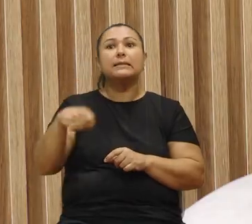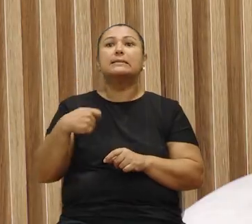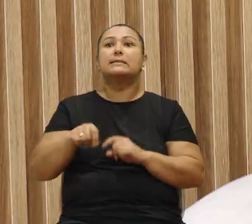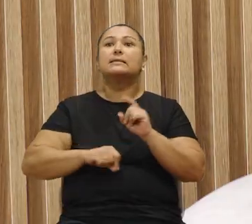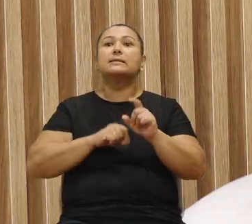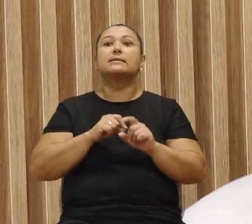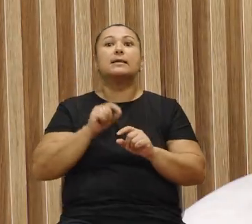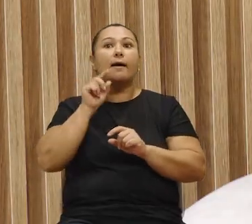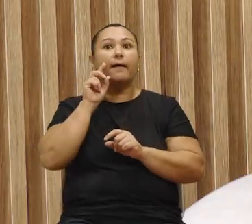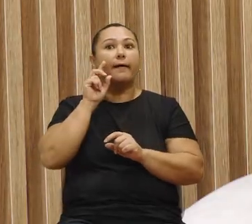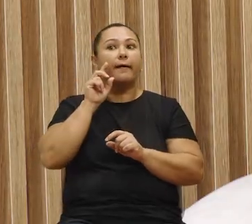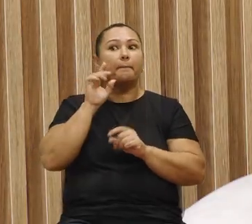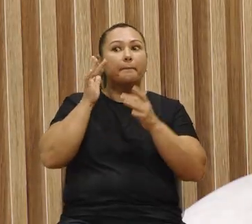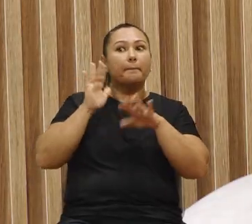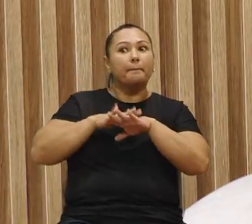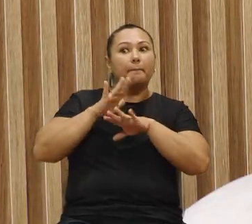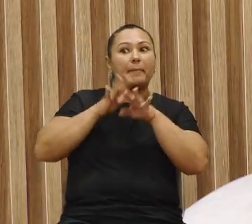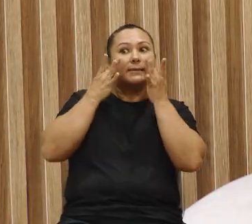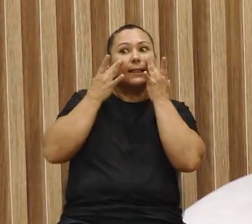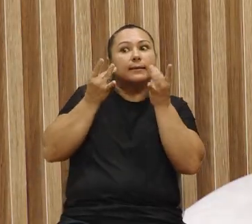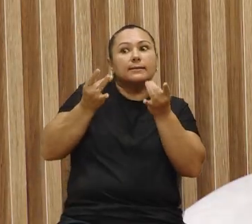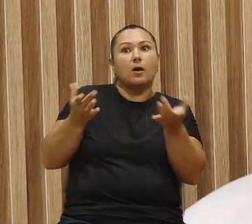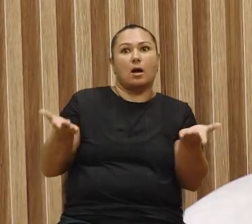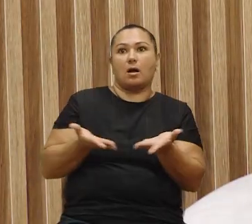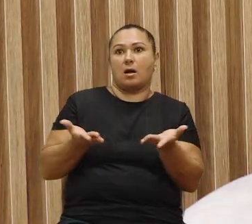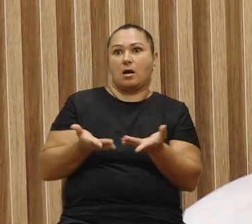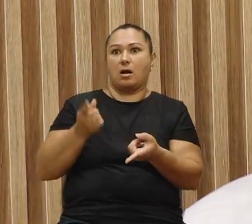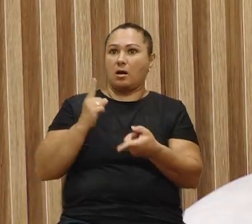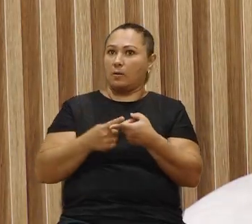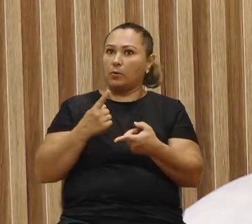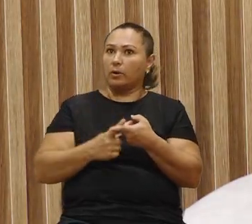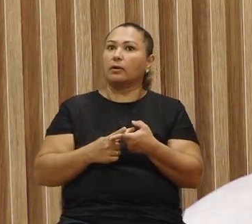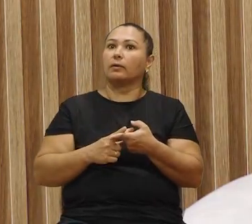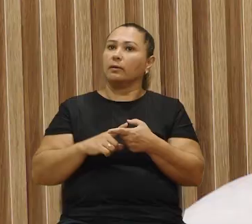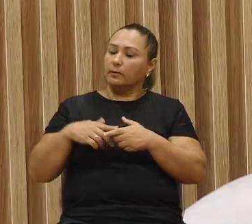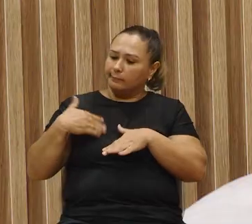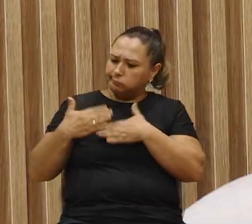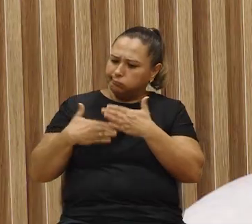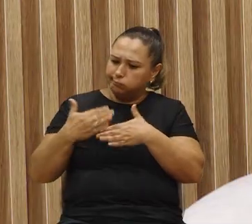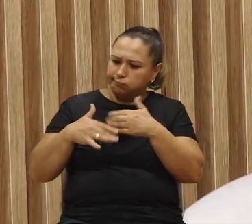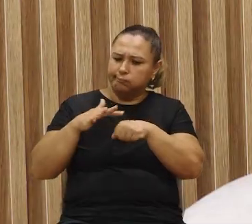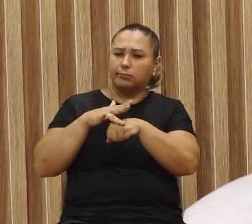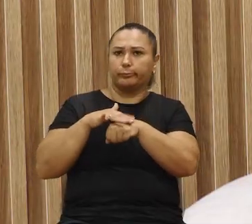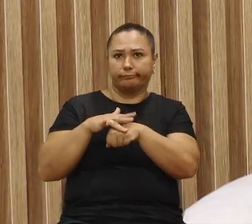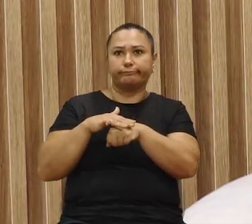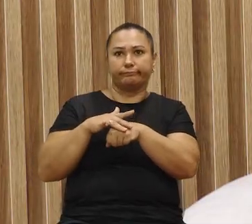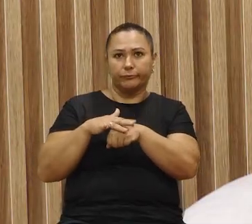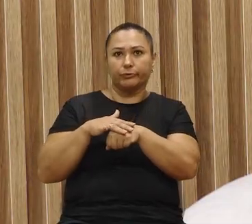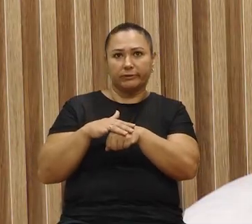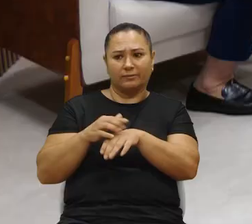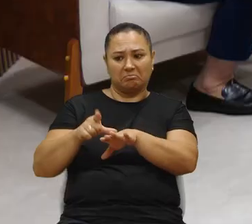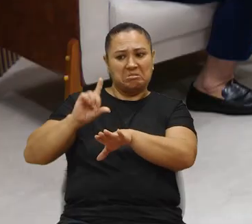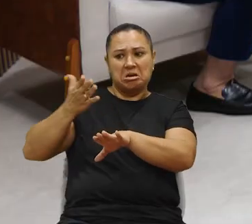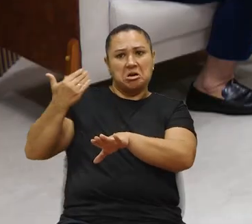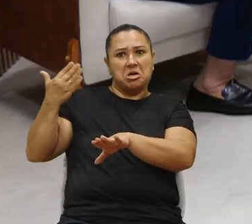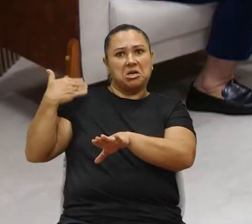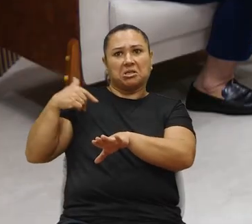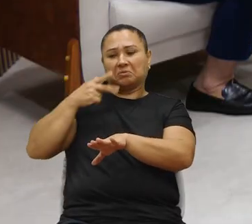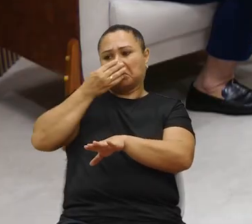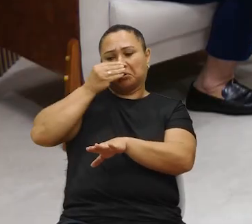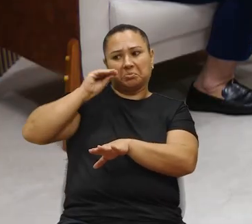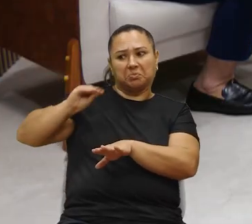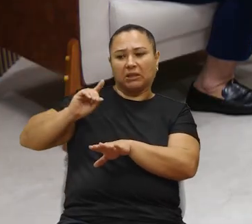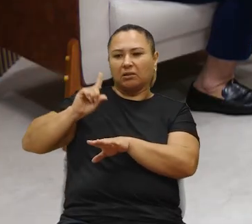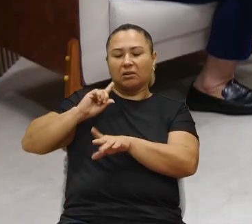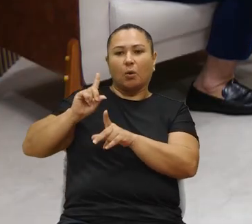saúde mental você precisa olhar com mais atenção agora, porque isso traz um adoecimento também, né, que não estava